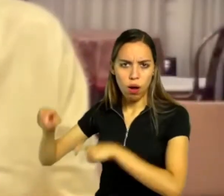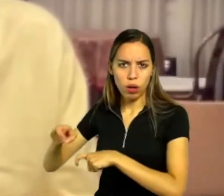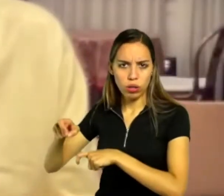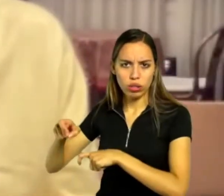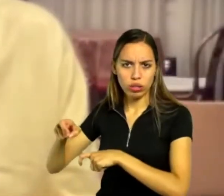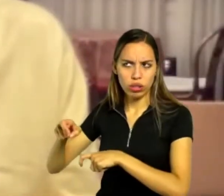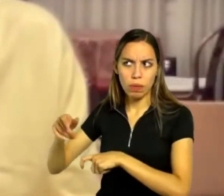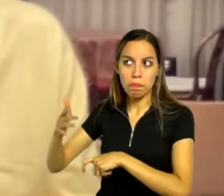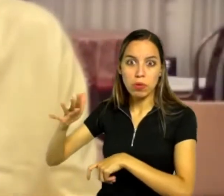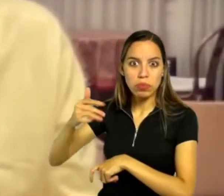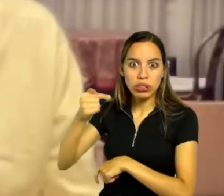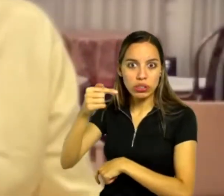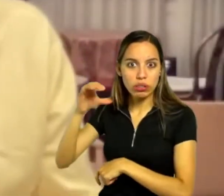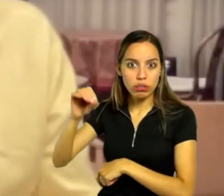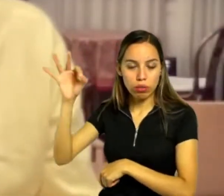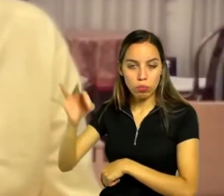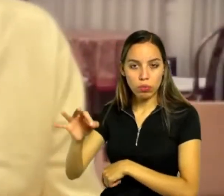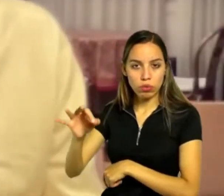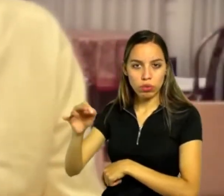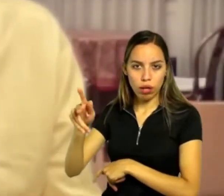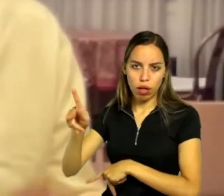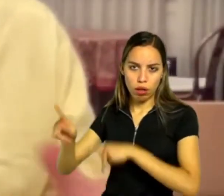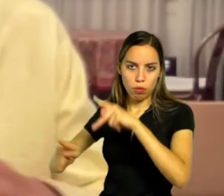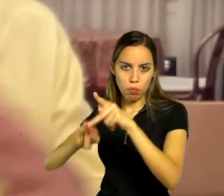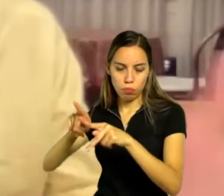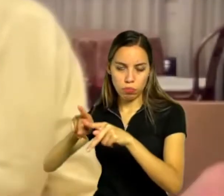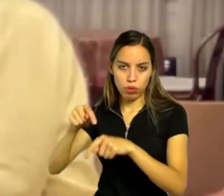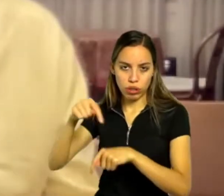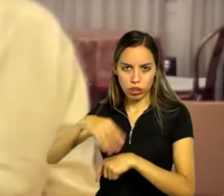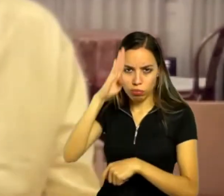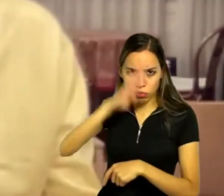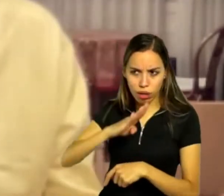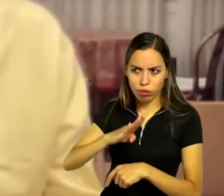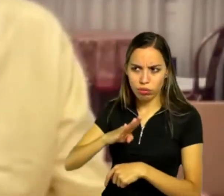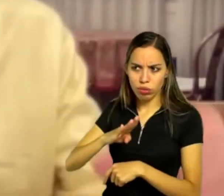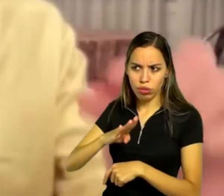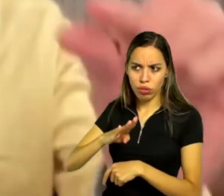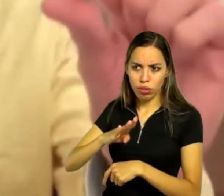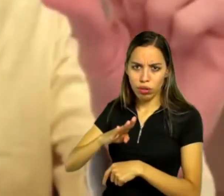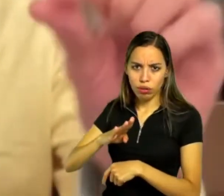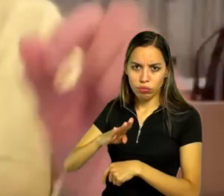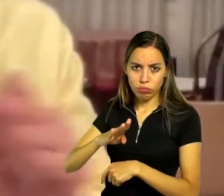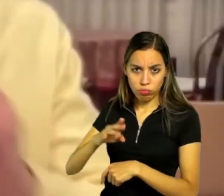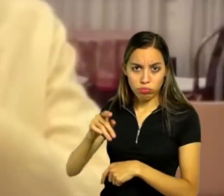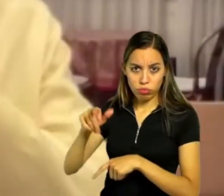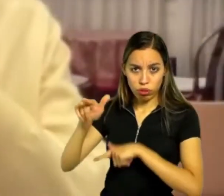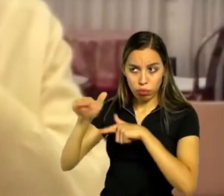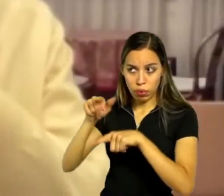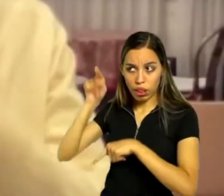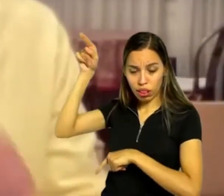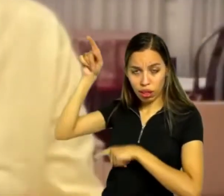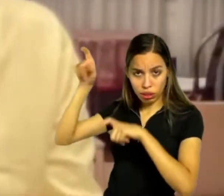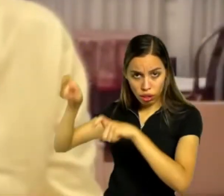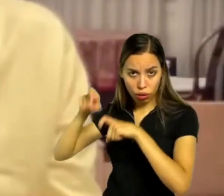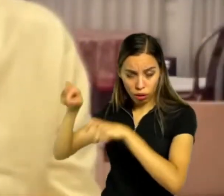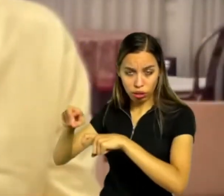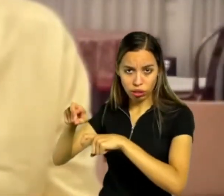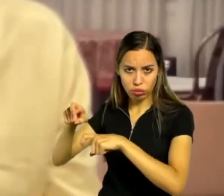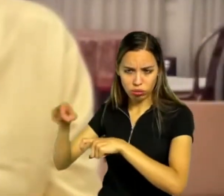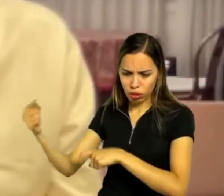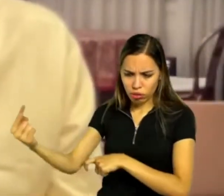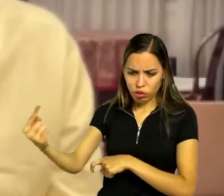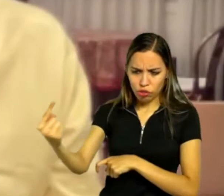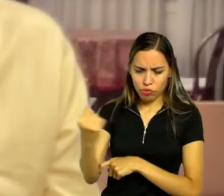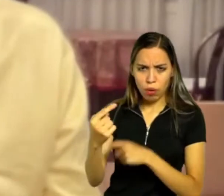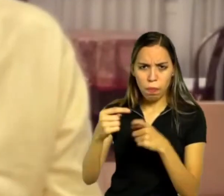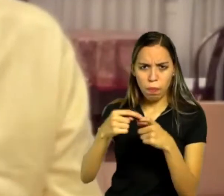70% da população no campo. Nós não atendíamos ninguém, na verdade, atendíamos um fragmento da população.